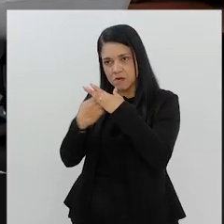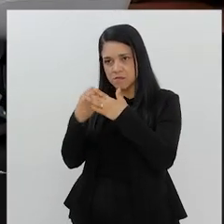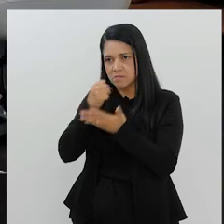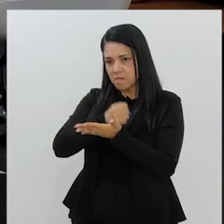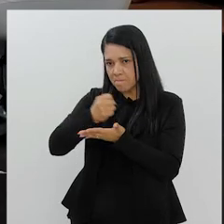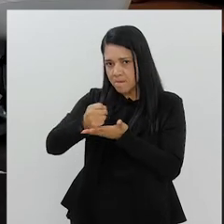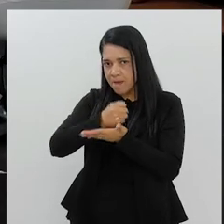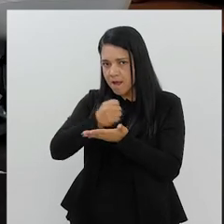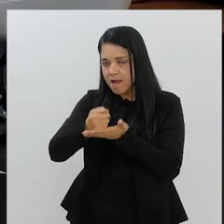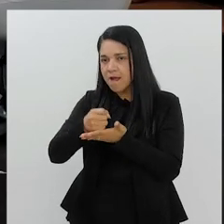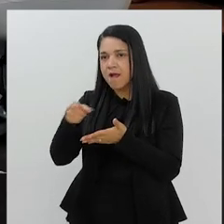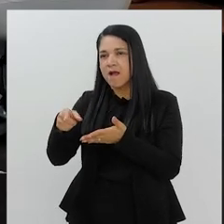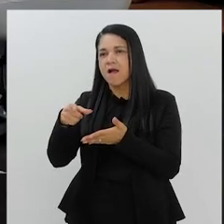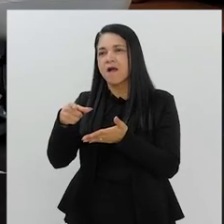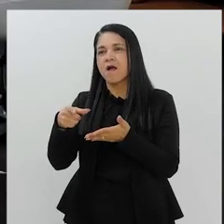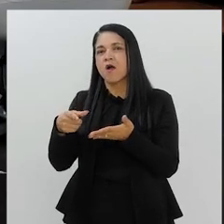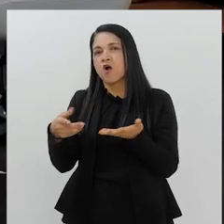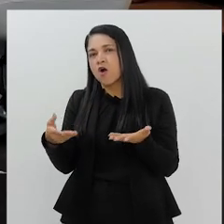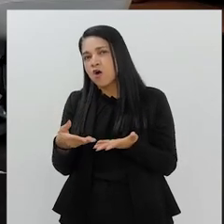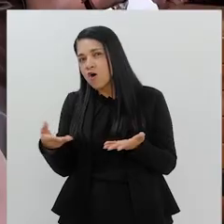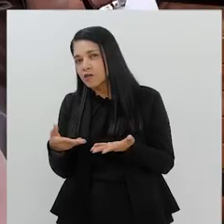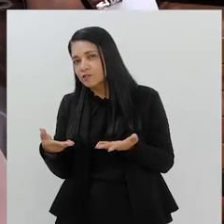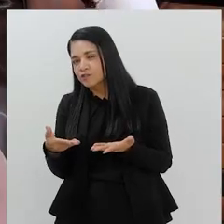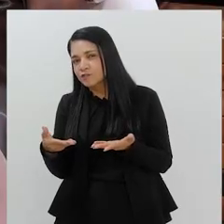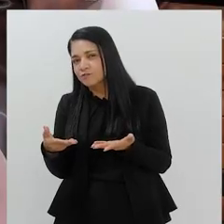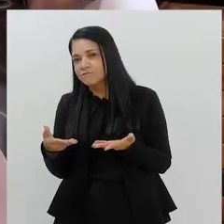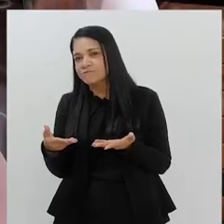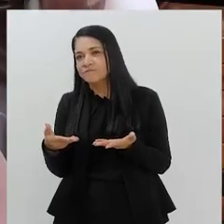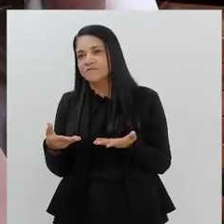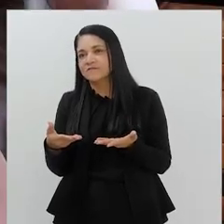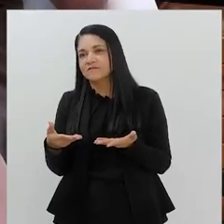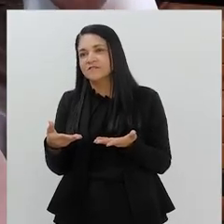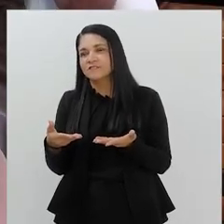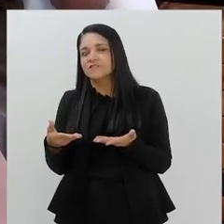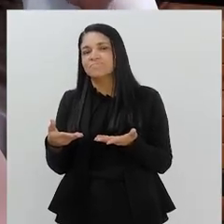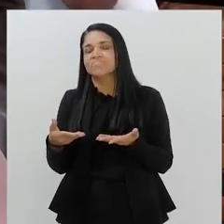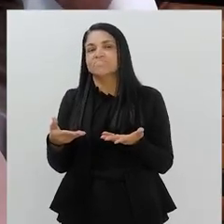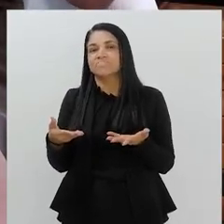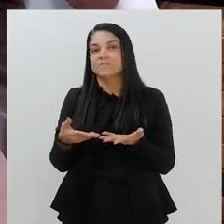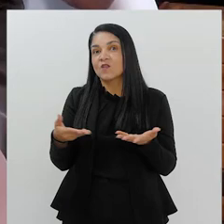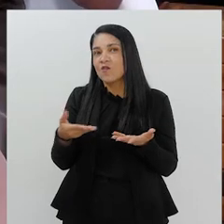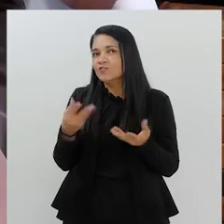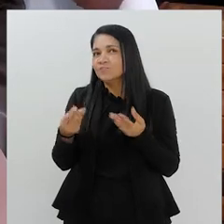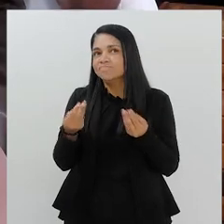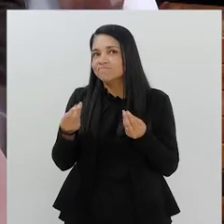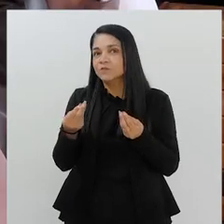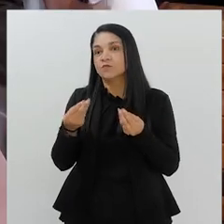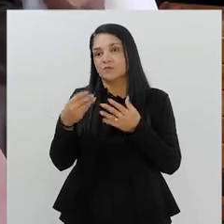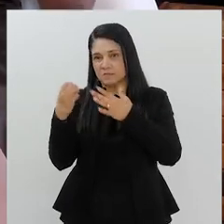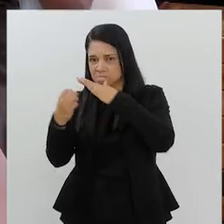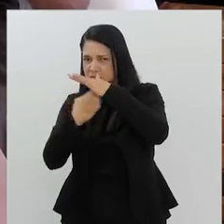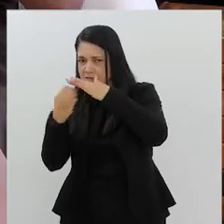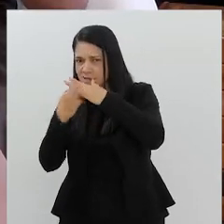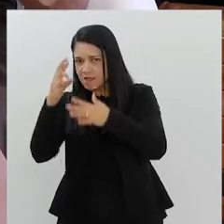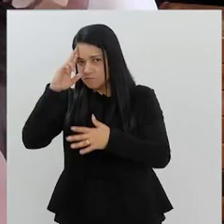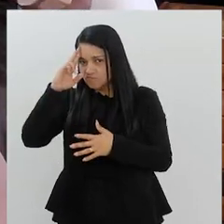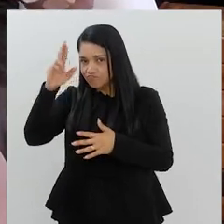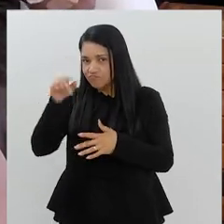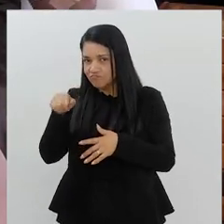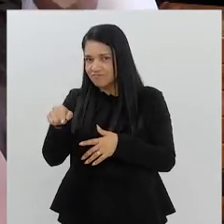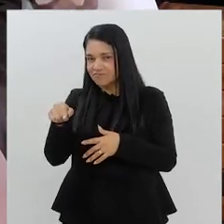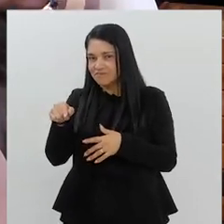empregadores hoje você tem uma na na na situação quer dizer dos vamos dizer assim dos